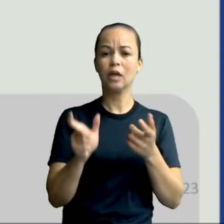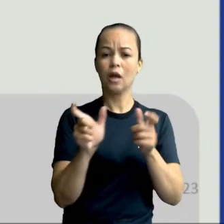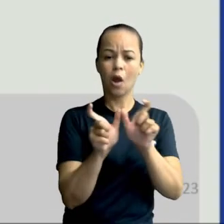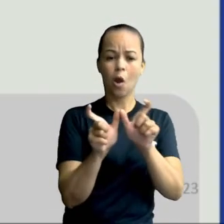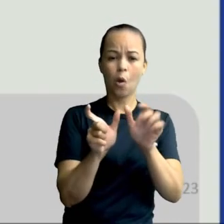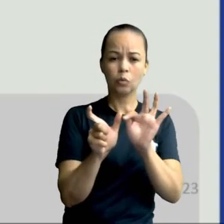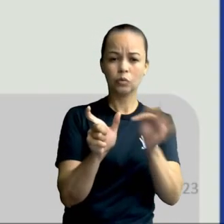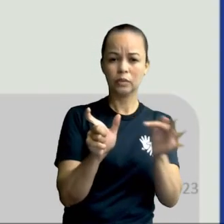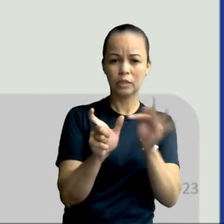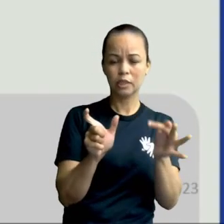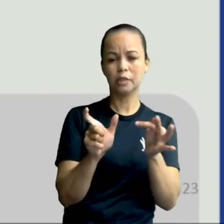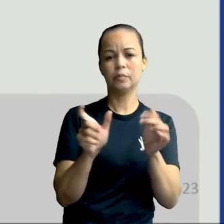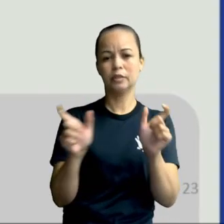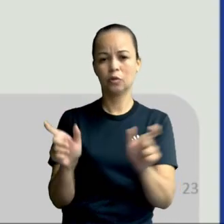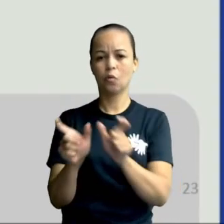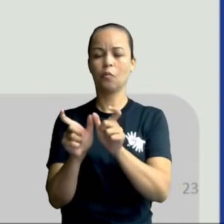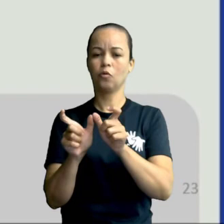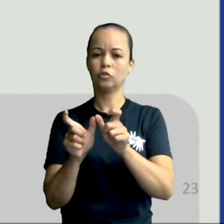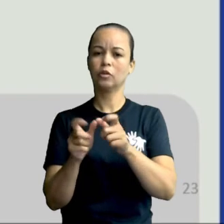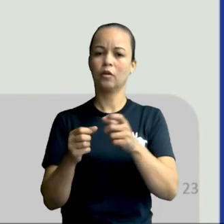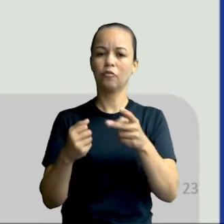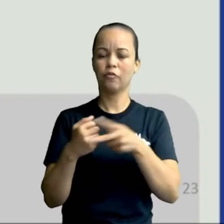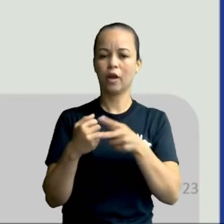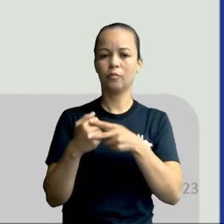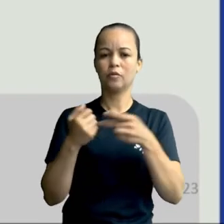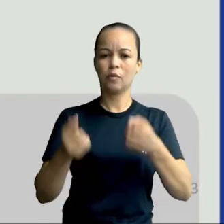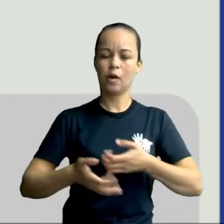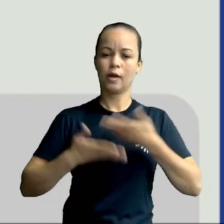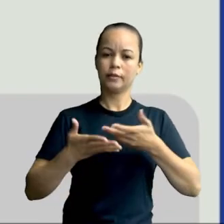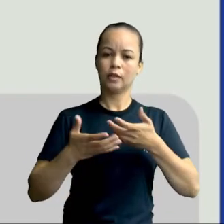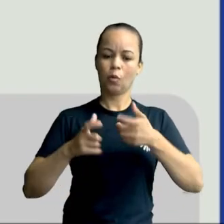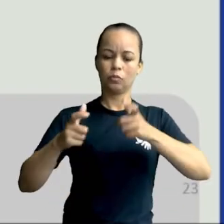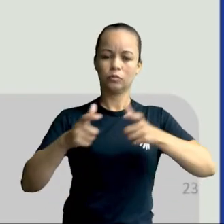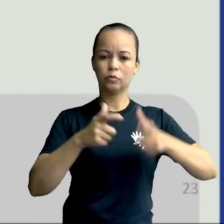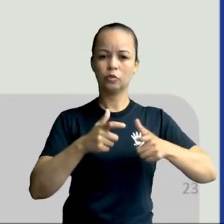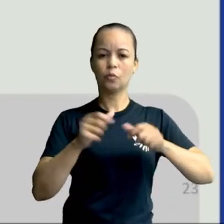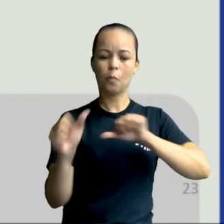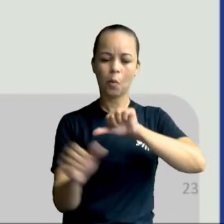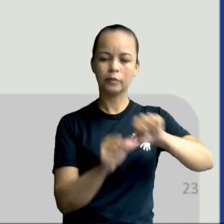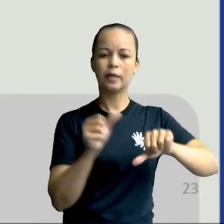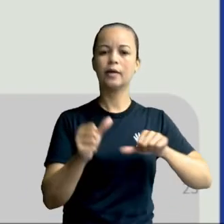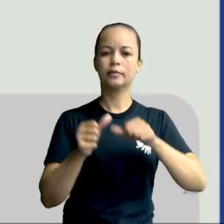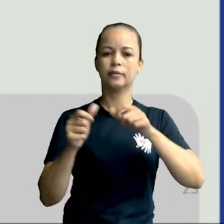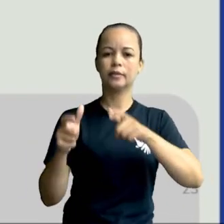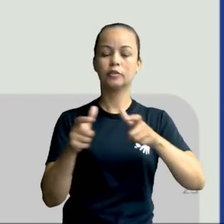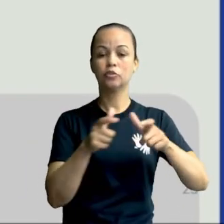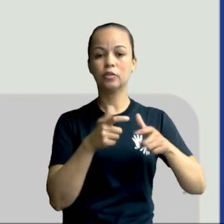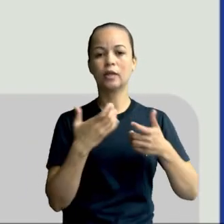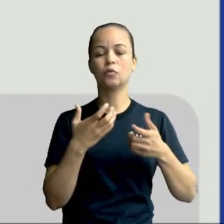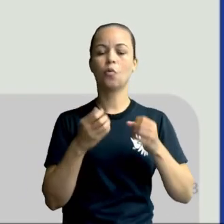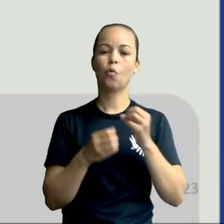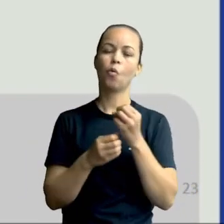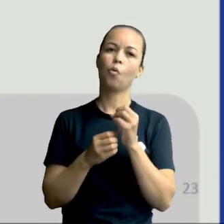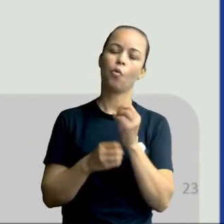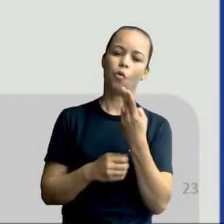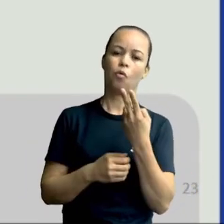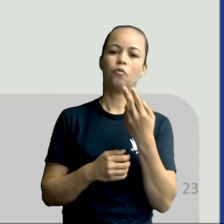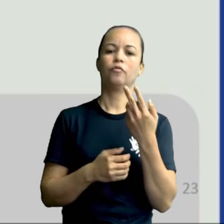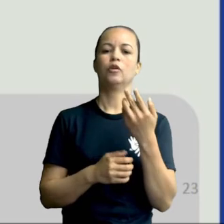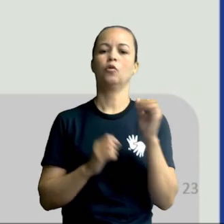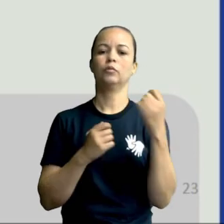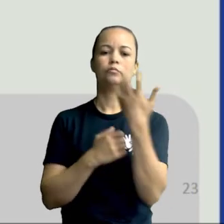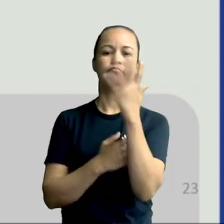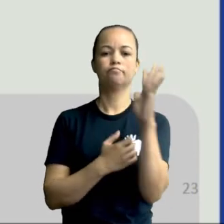são a forma como os verbos exprimem uma ação, estado, mudança de estado ou fenômenos